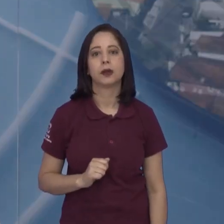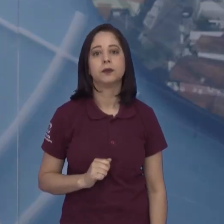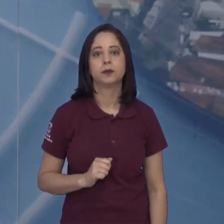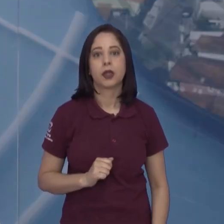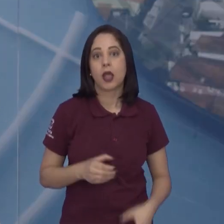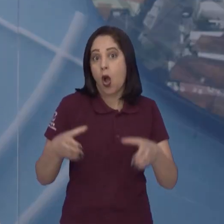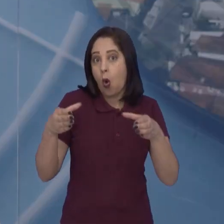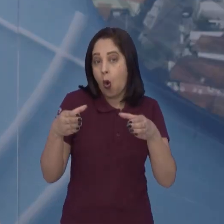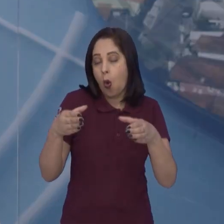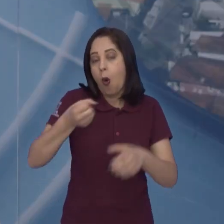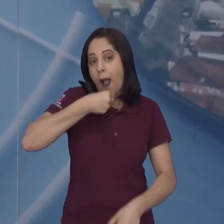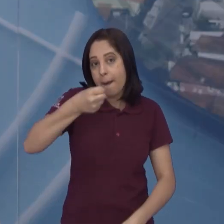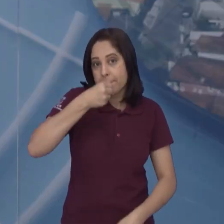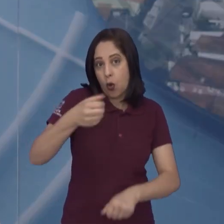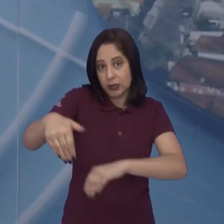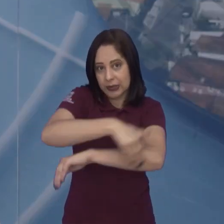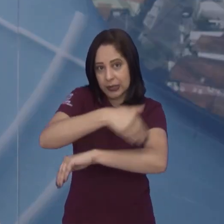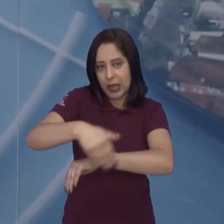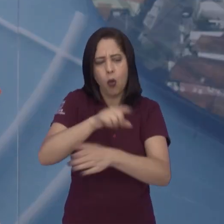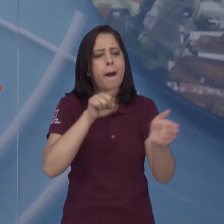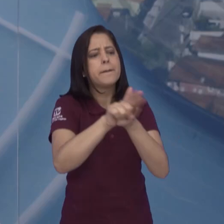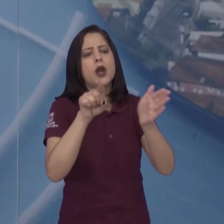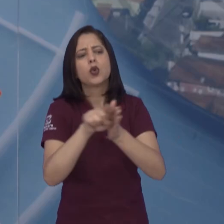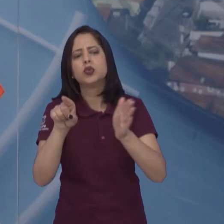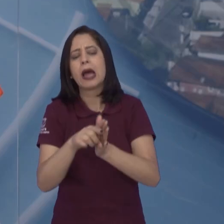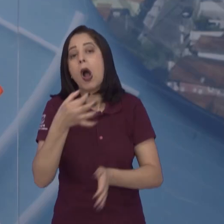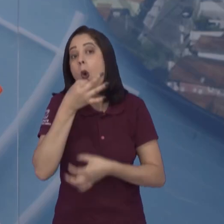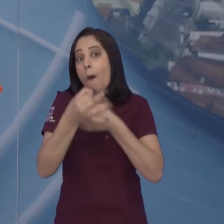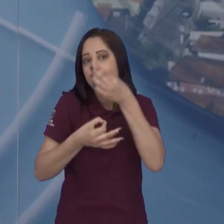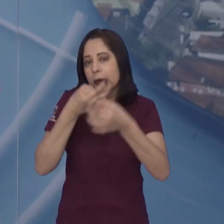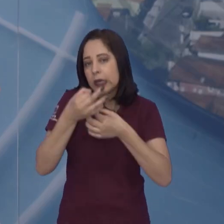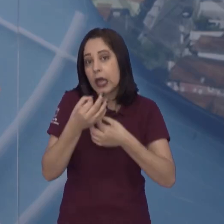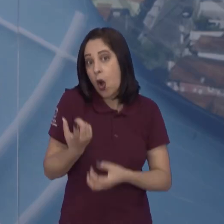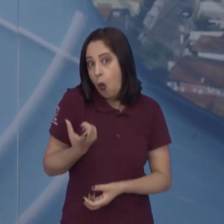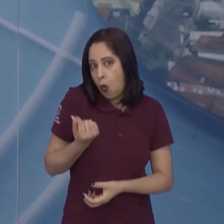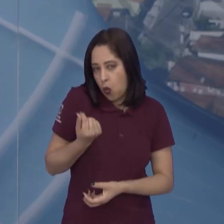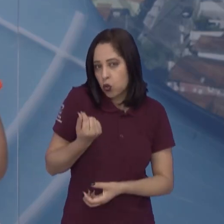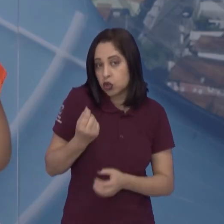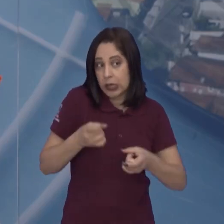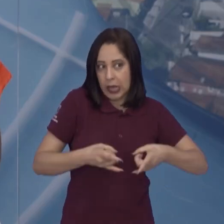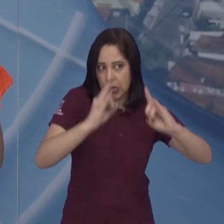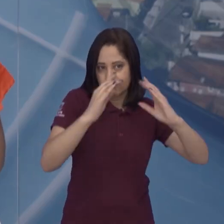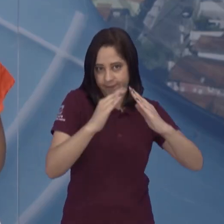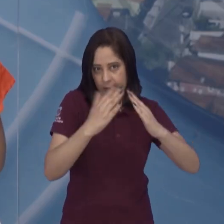gente, para saber o que a população tem achado dos preços do imóvel aqui na cidade. Vamos conferir